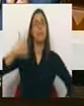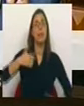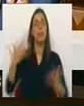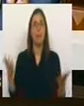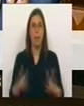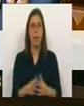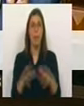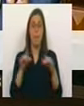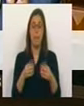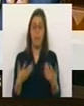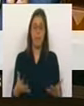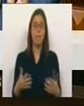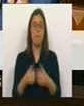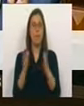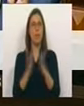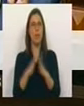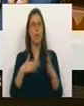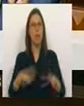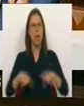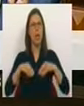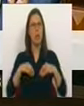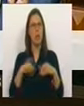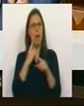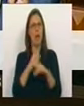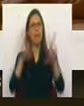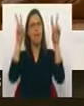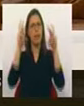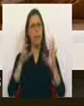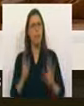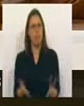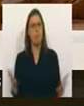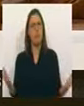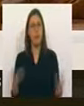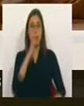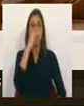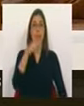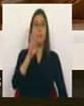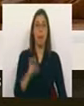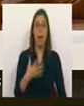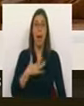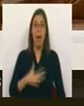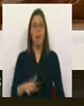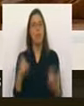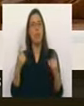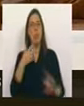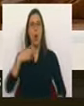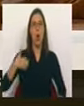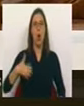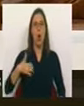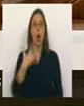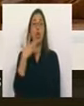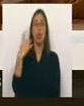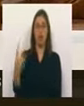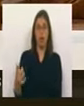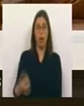Principalmente, este é o momento de todos nos assumirmos quanto a este tema. Se o PS quiser ficar orgulhosamente